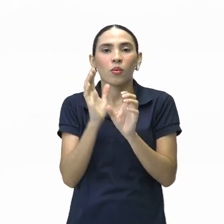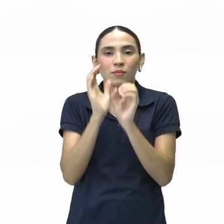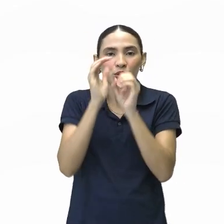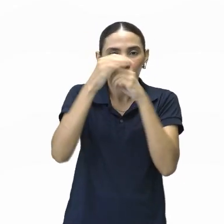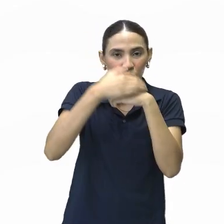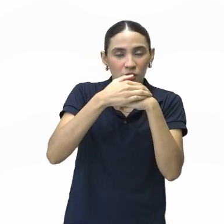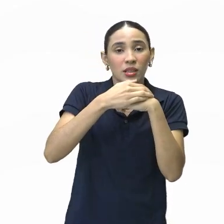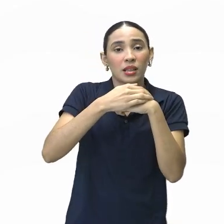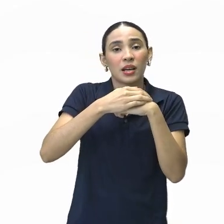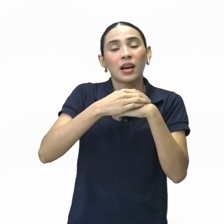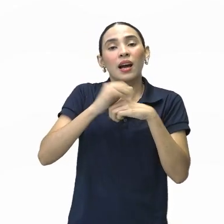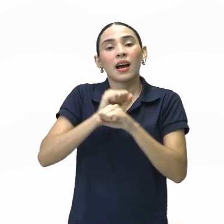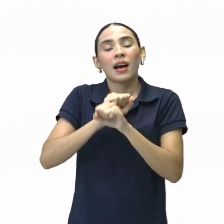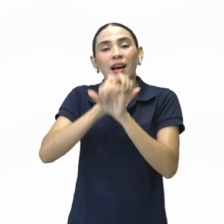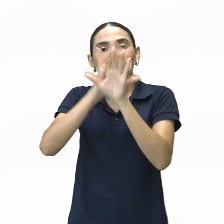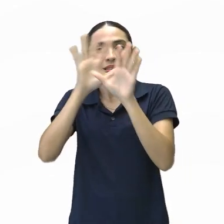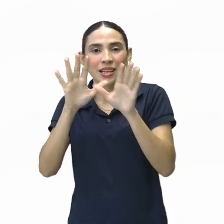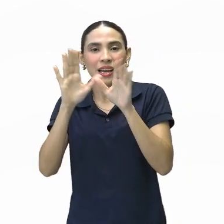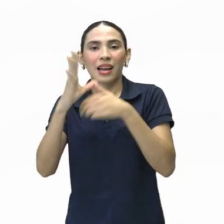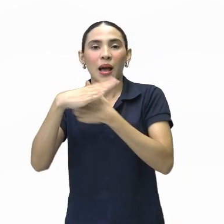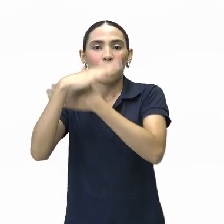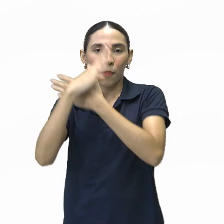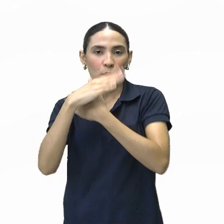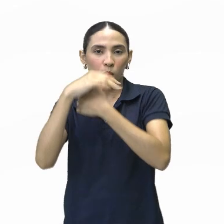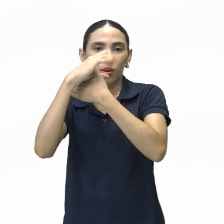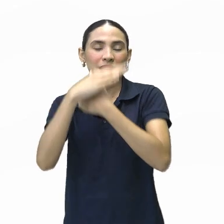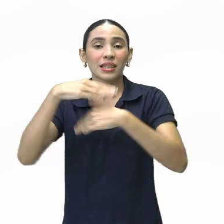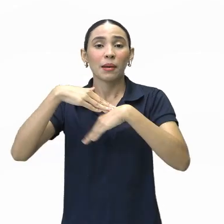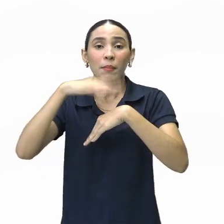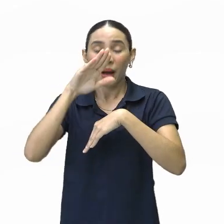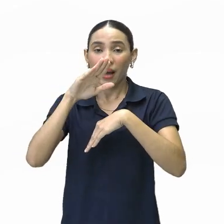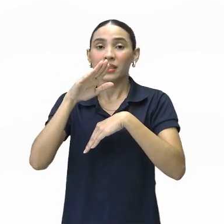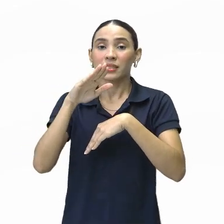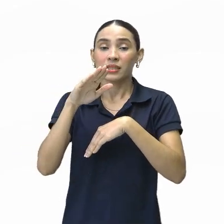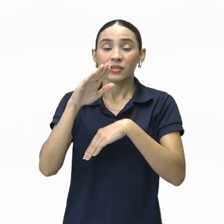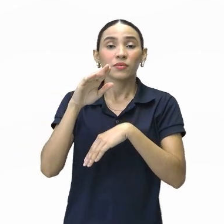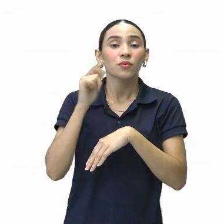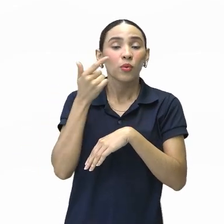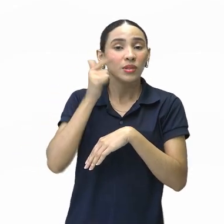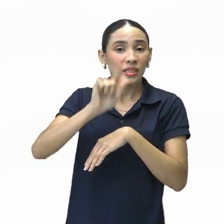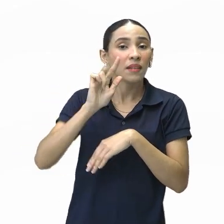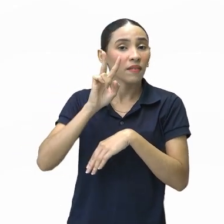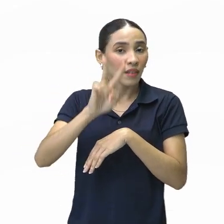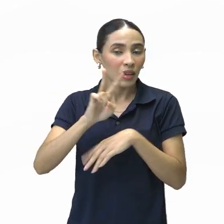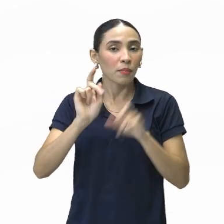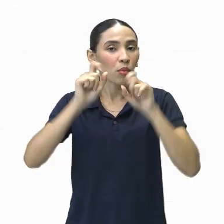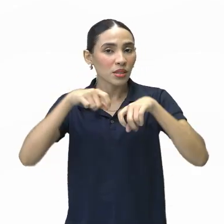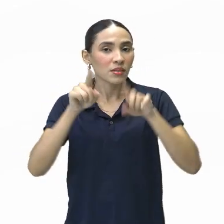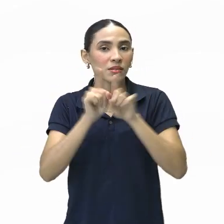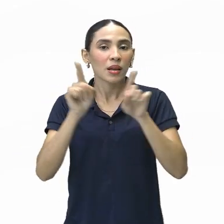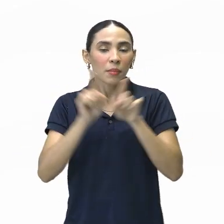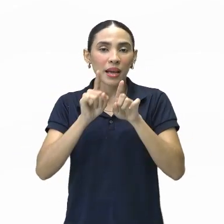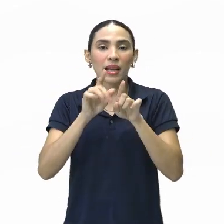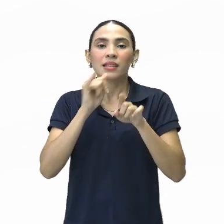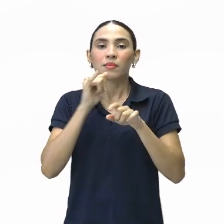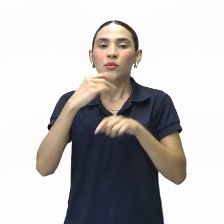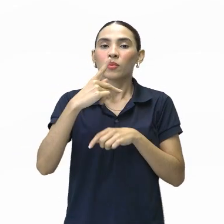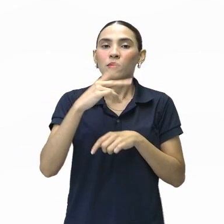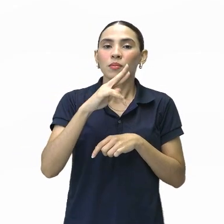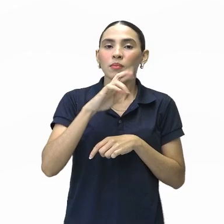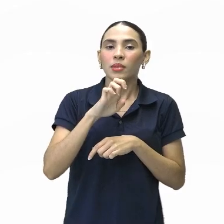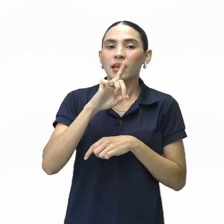camufladas, enquanto que as claras ficaram em evidências, e aí tornando possível a ação dos predadores em cima